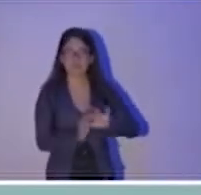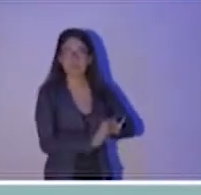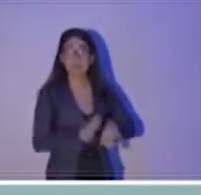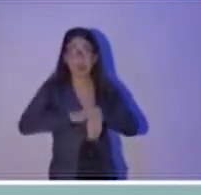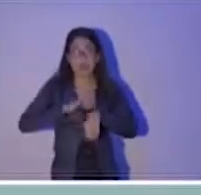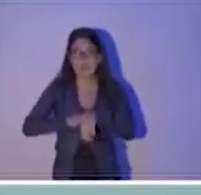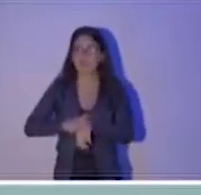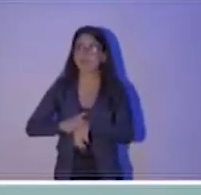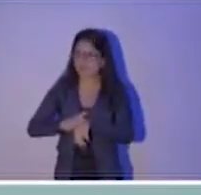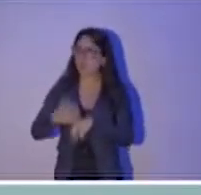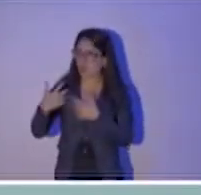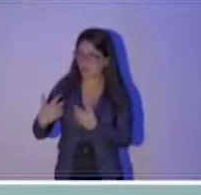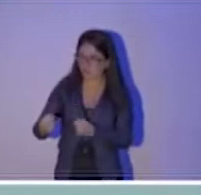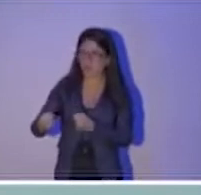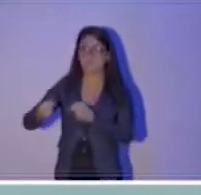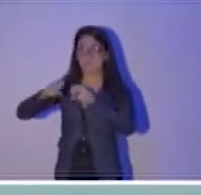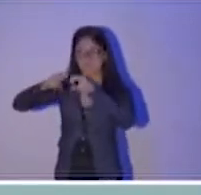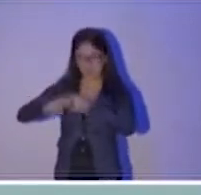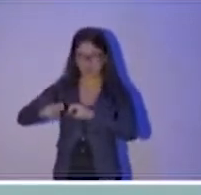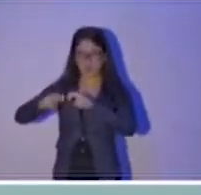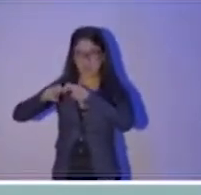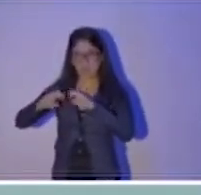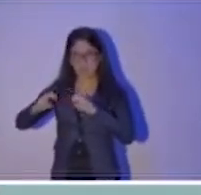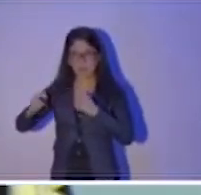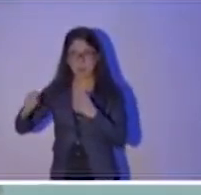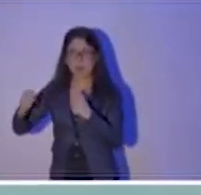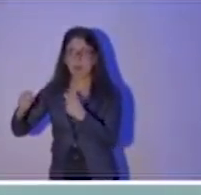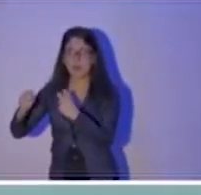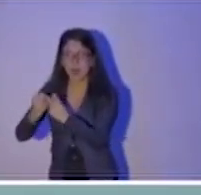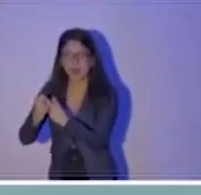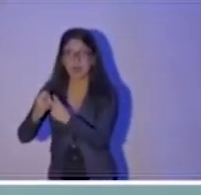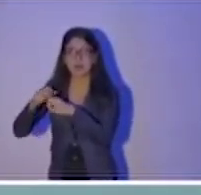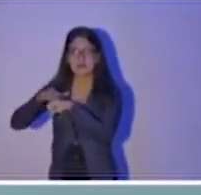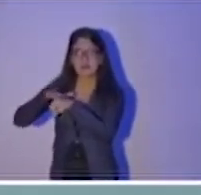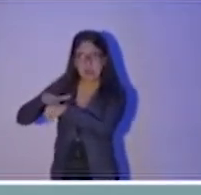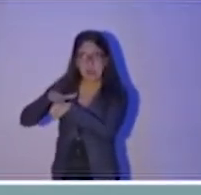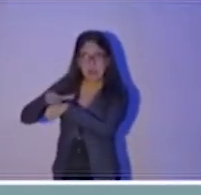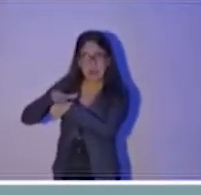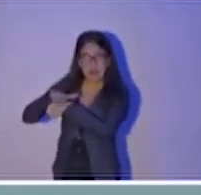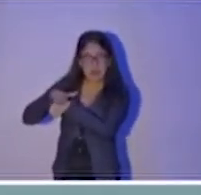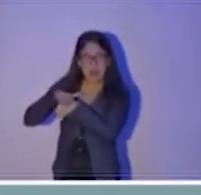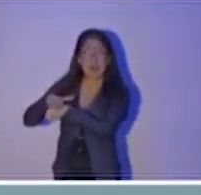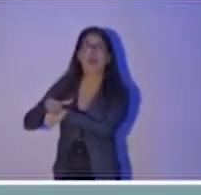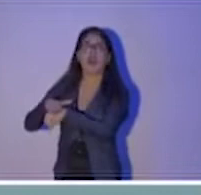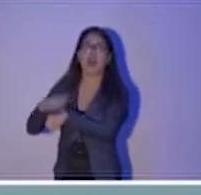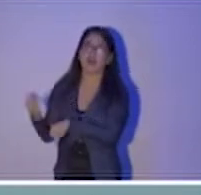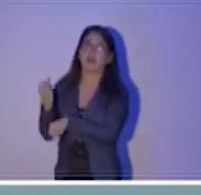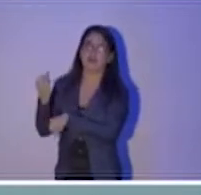desafiante. Porque você vai ter que exercitar a empatia. Você tem que se colocar no lugar do outro. Você vai ter que